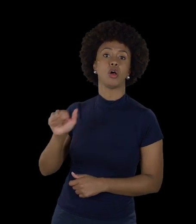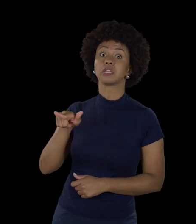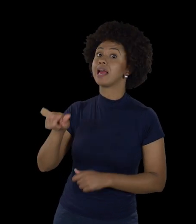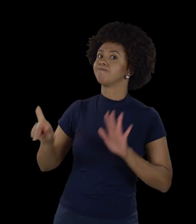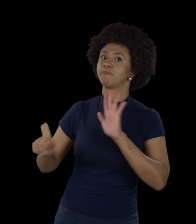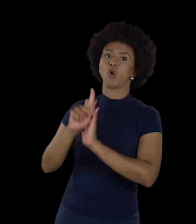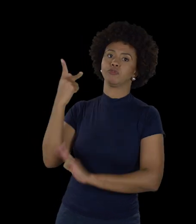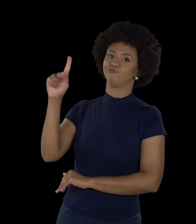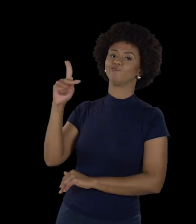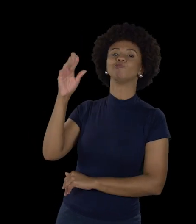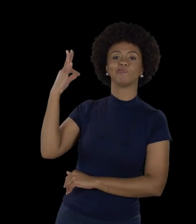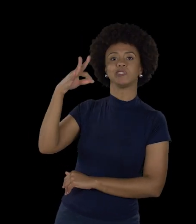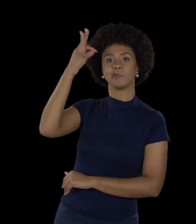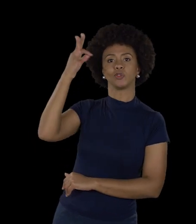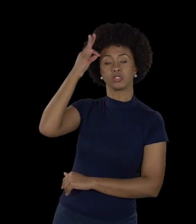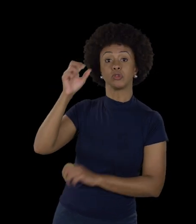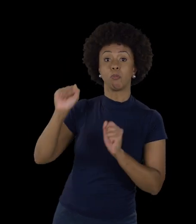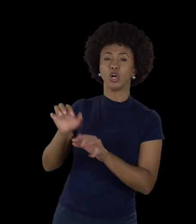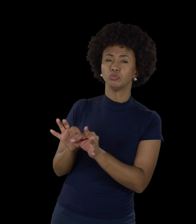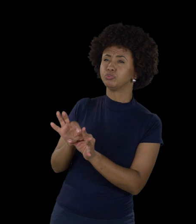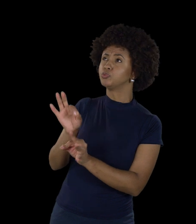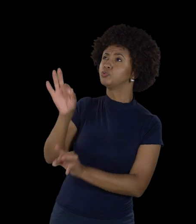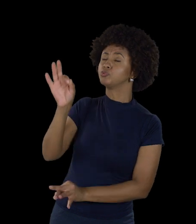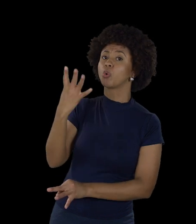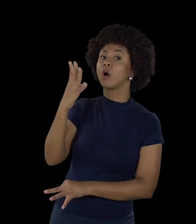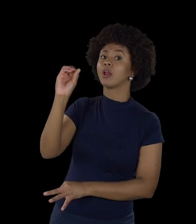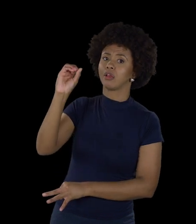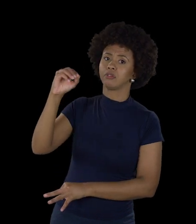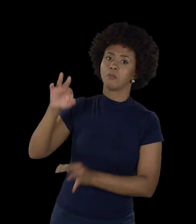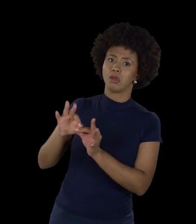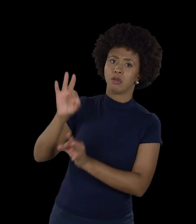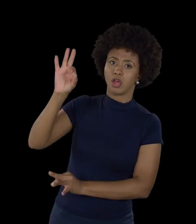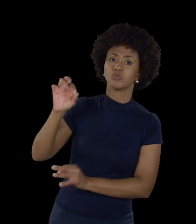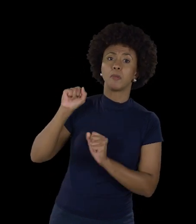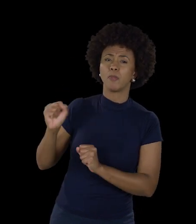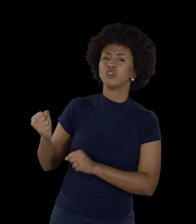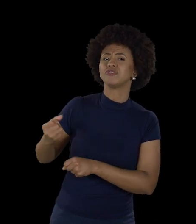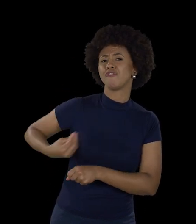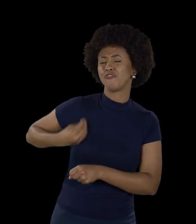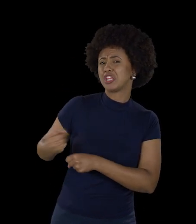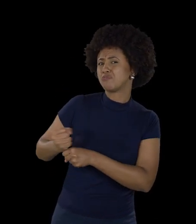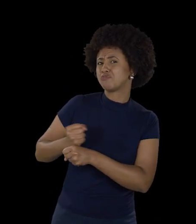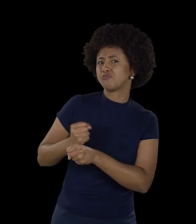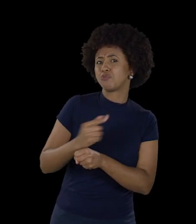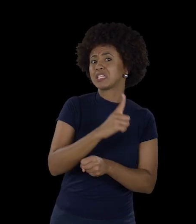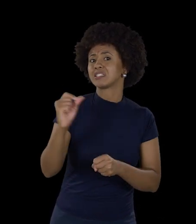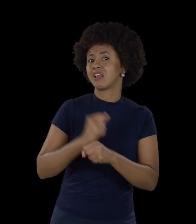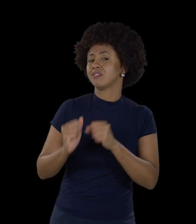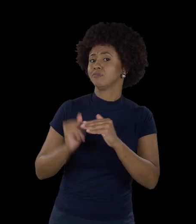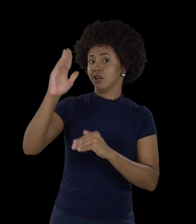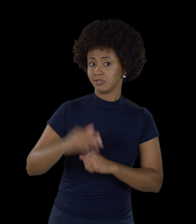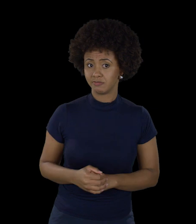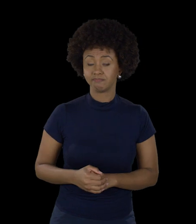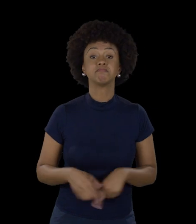Espírito Santo. Trata-se de uma espécie nativa que pode atingir até 40 metros de altura e pode viver por vários